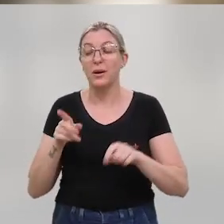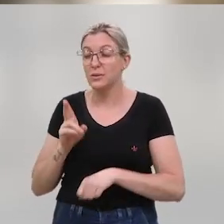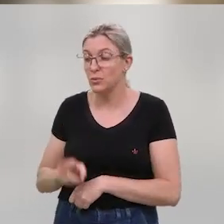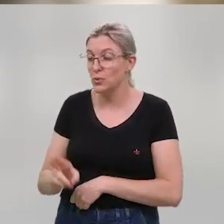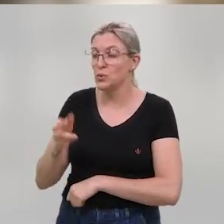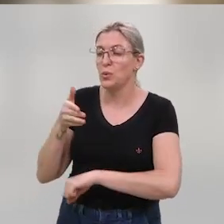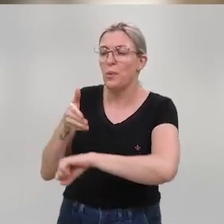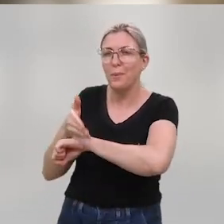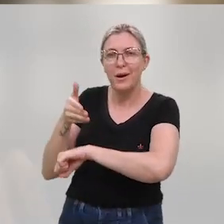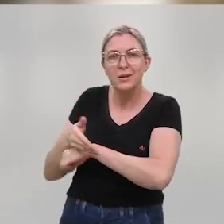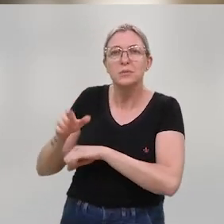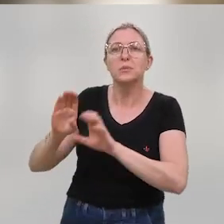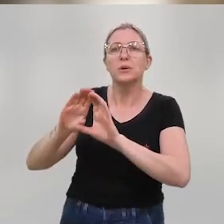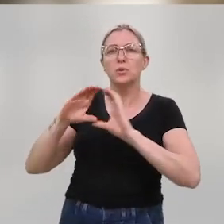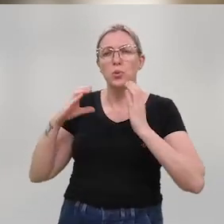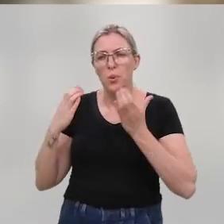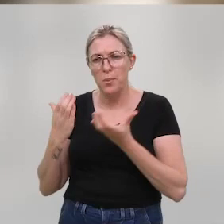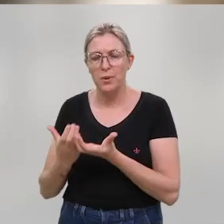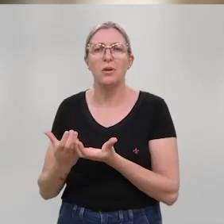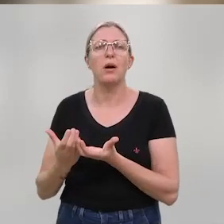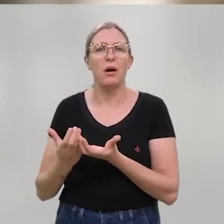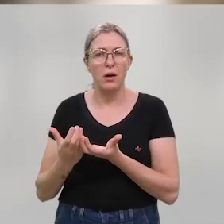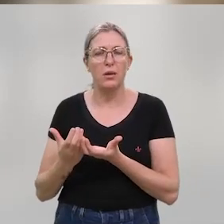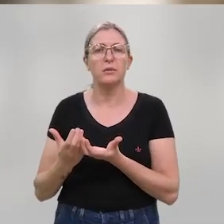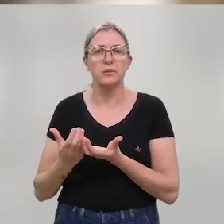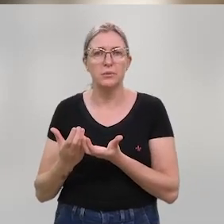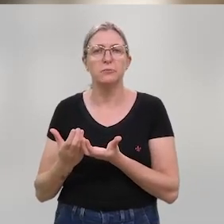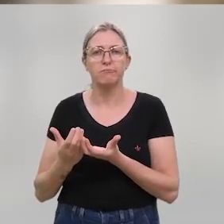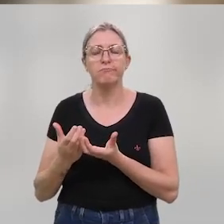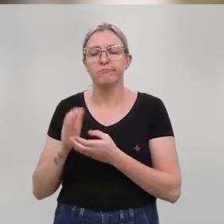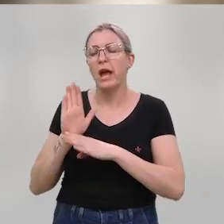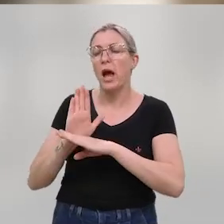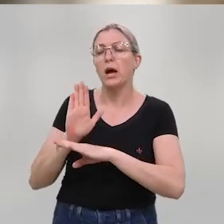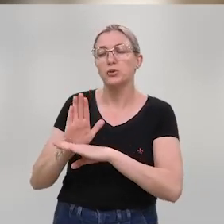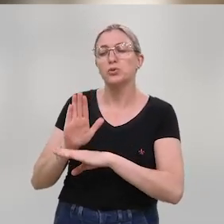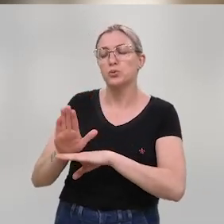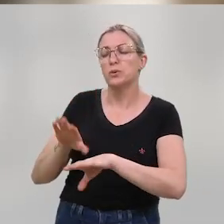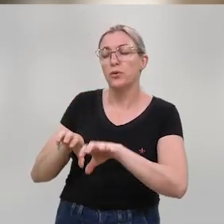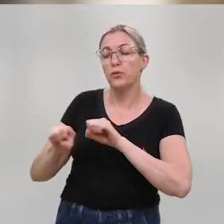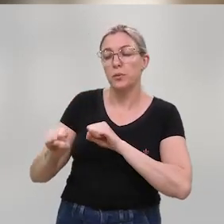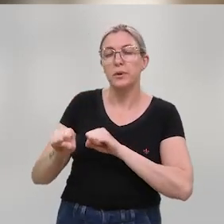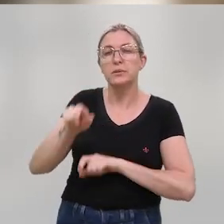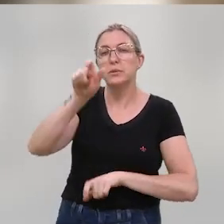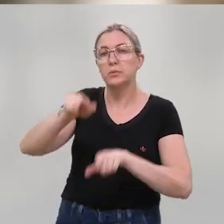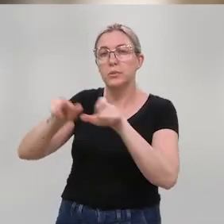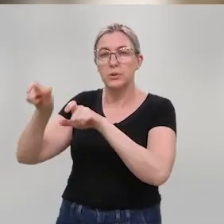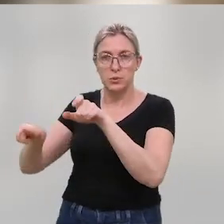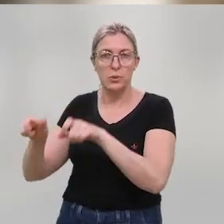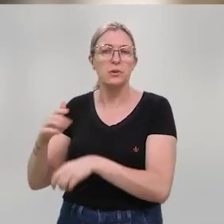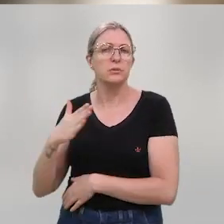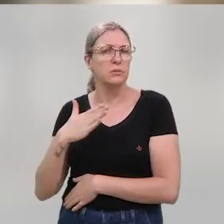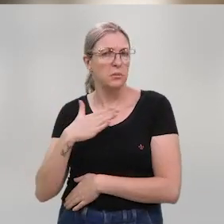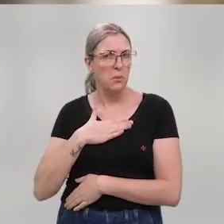que seja um bom cristão, que volte para a comunidade, continue atuante, continue participando.